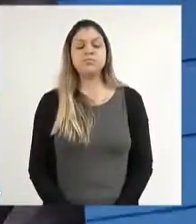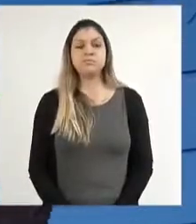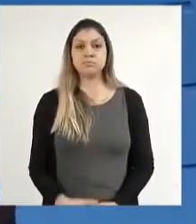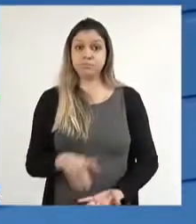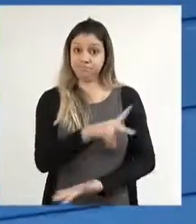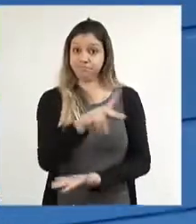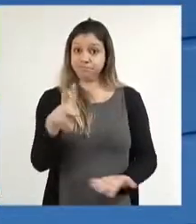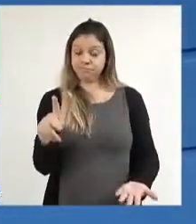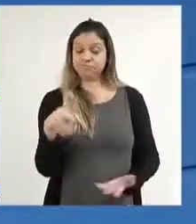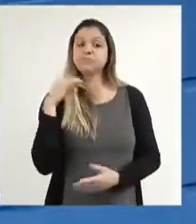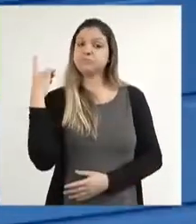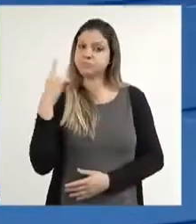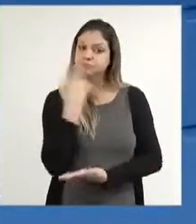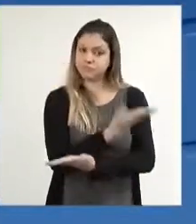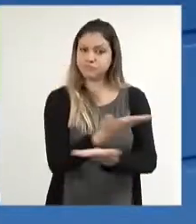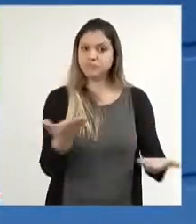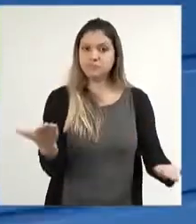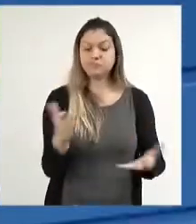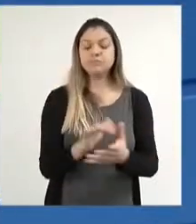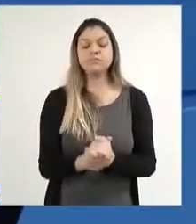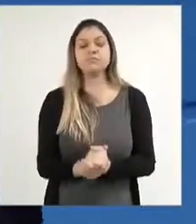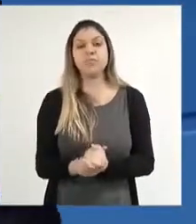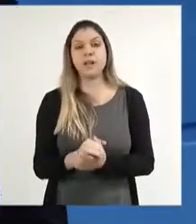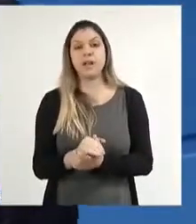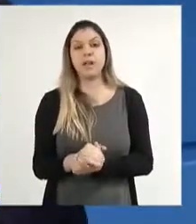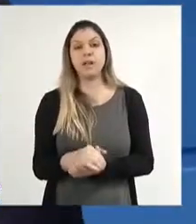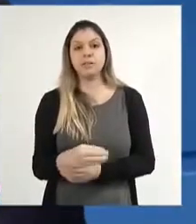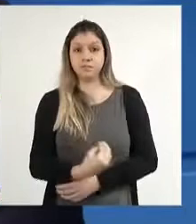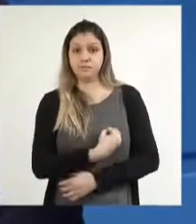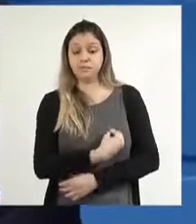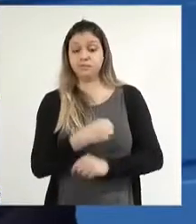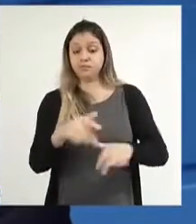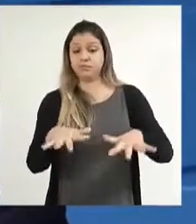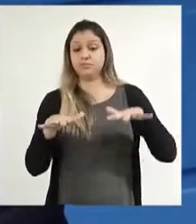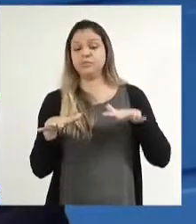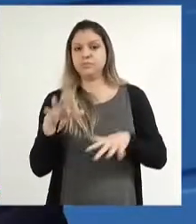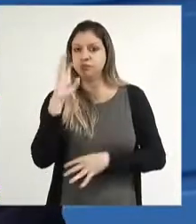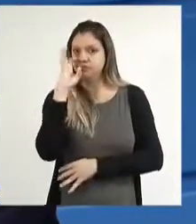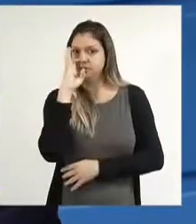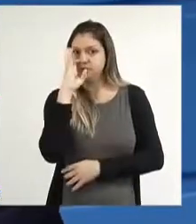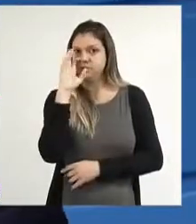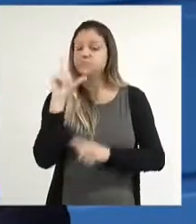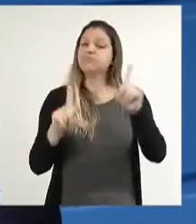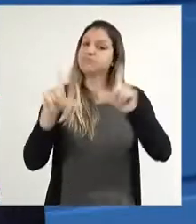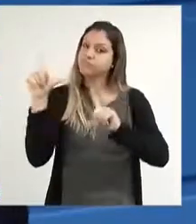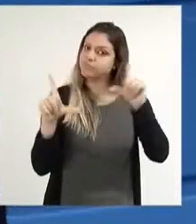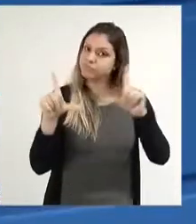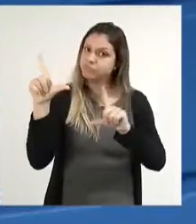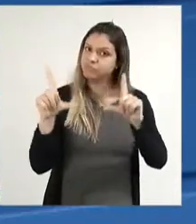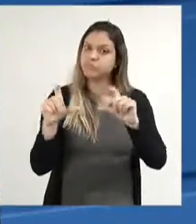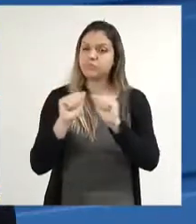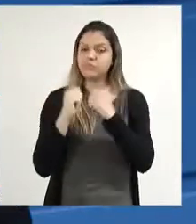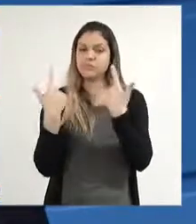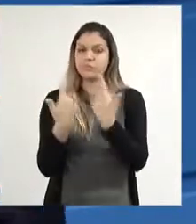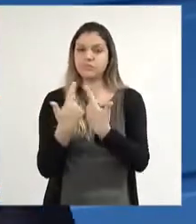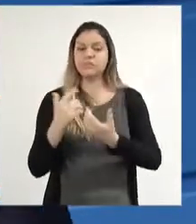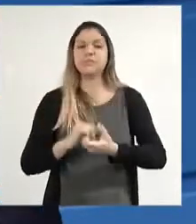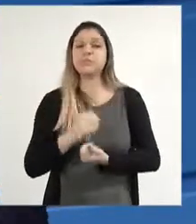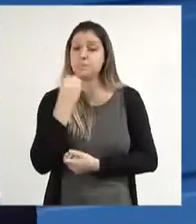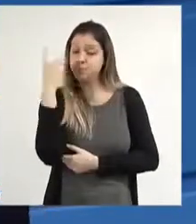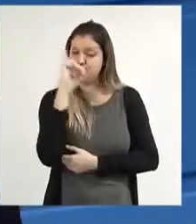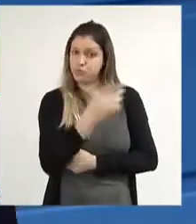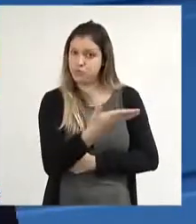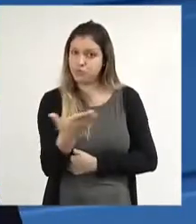Senhor presidente, nobres colegas deputados, público presente, telespectadores que nos assistem pela TV Assembleia, meu bom